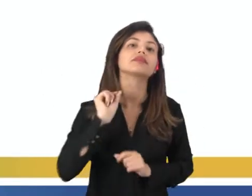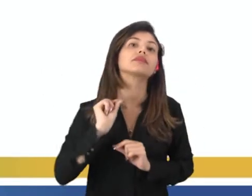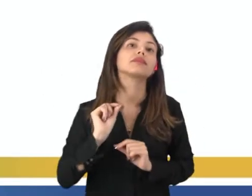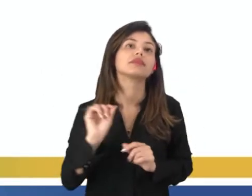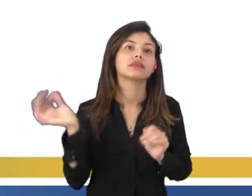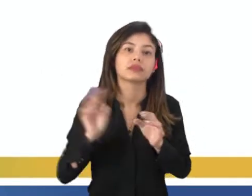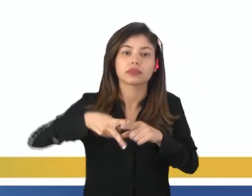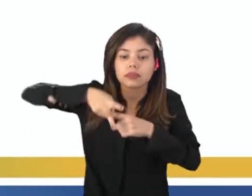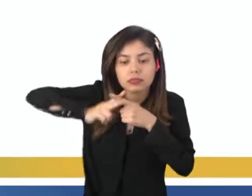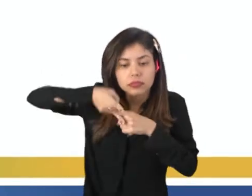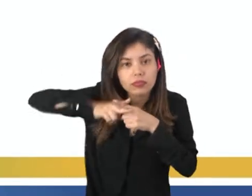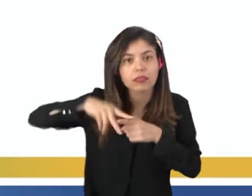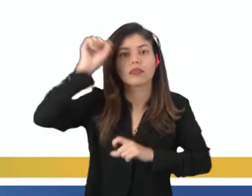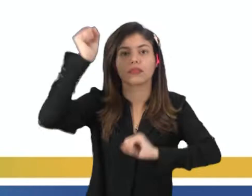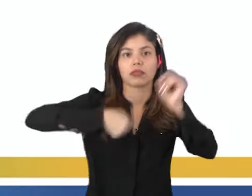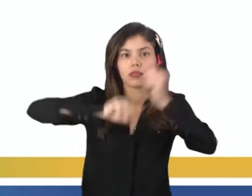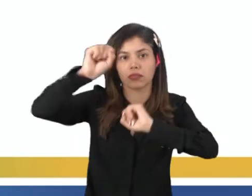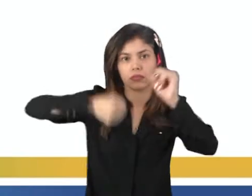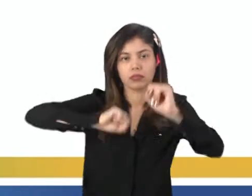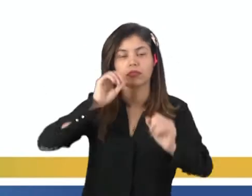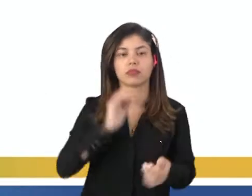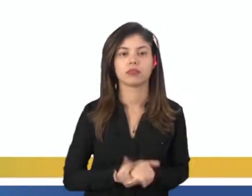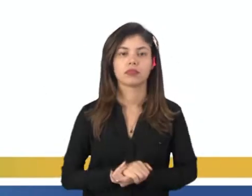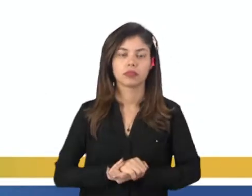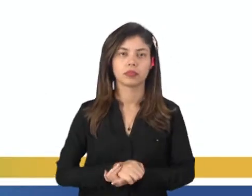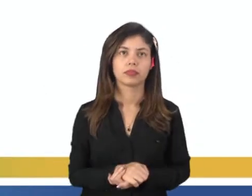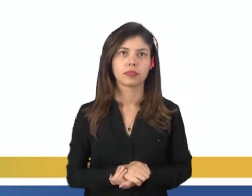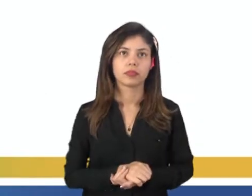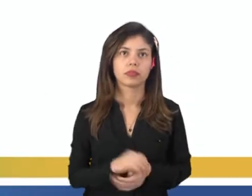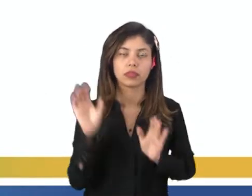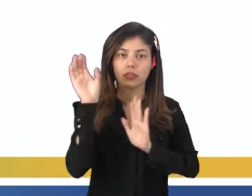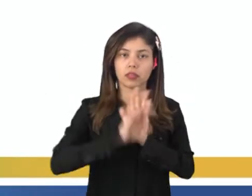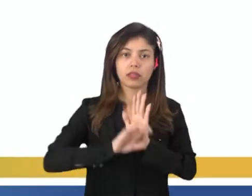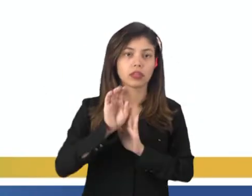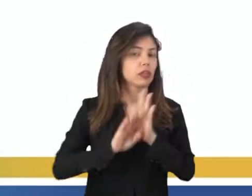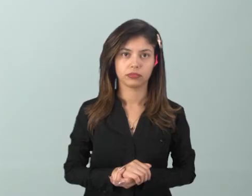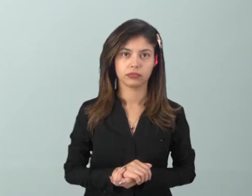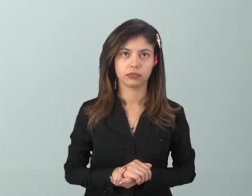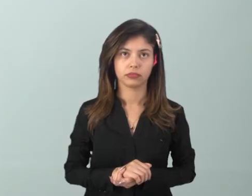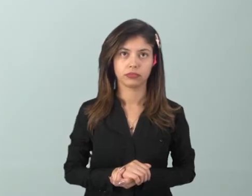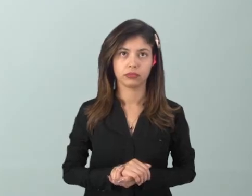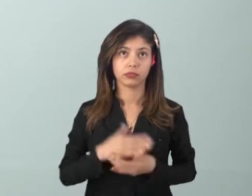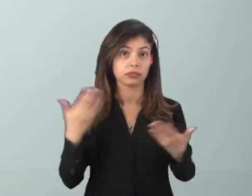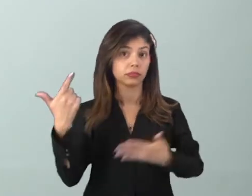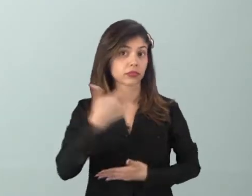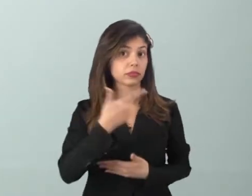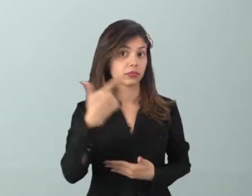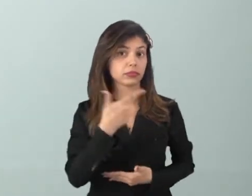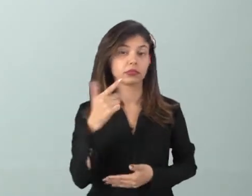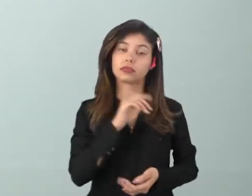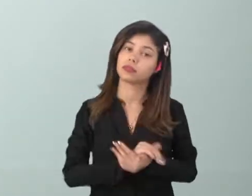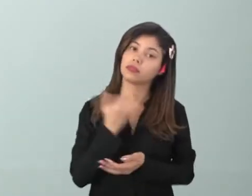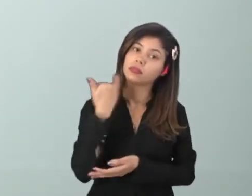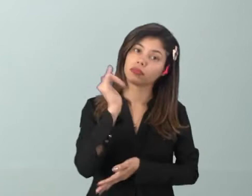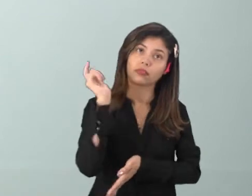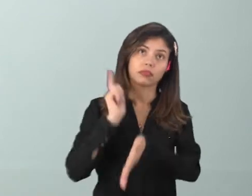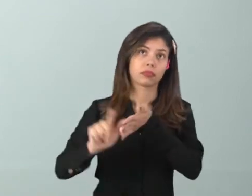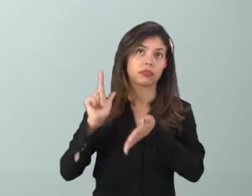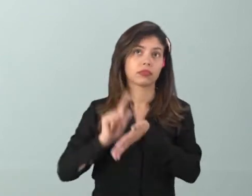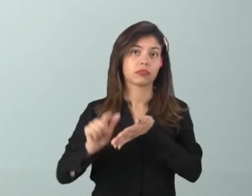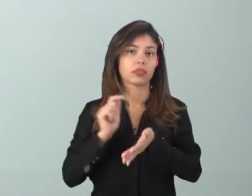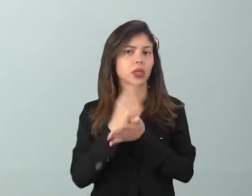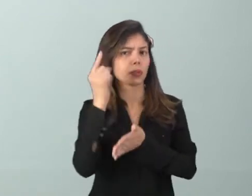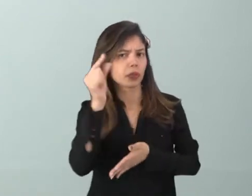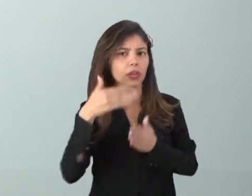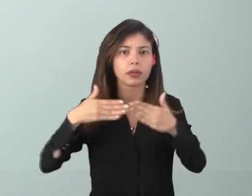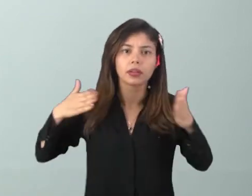na instalação daquela usina, tá? Então vejam que esse conceito ele é mais maleável, tá? O segundo conceito de energia limpa ele é um conceito